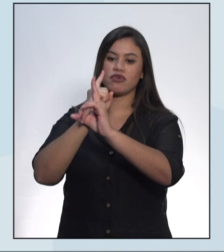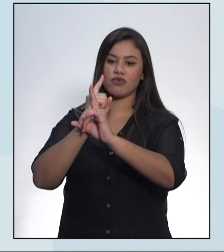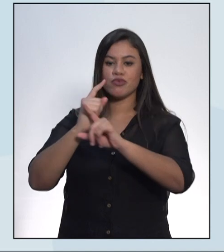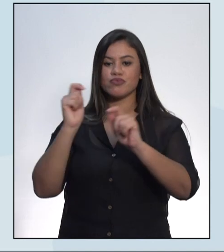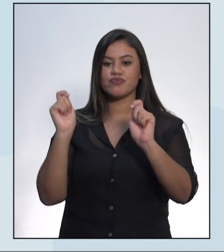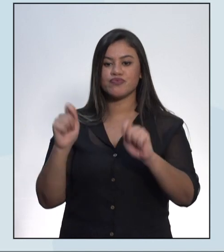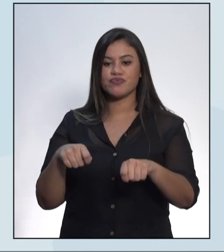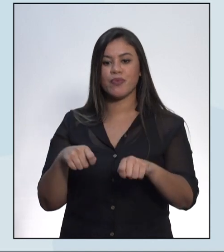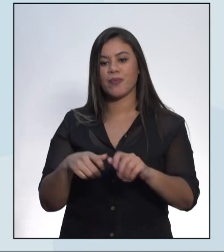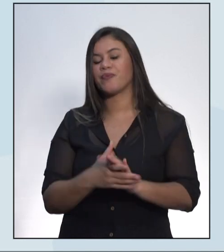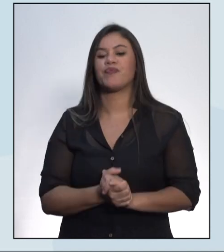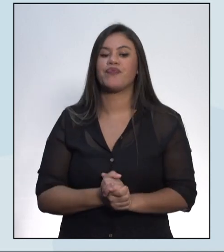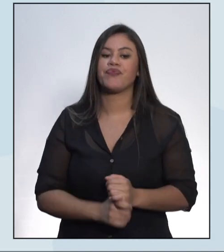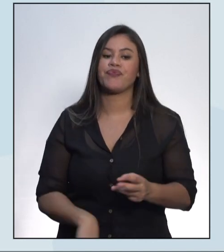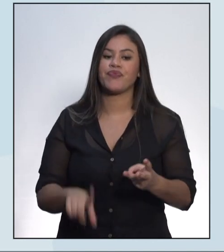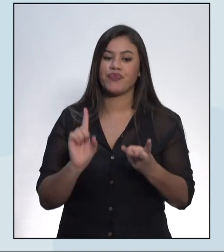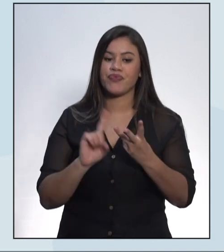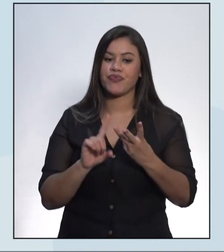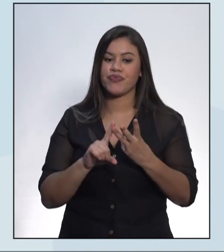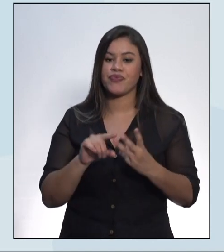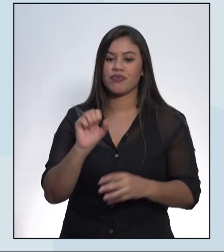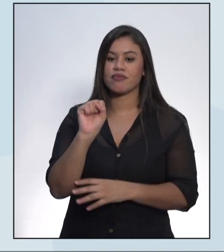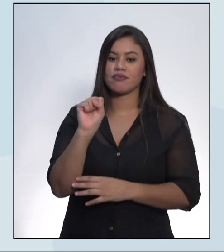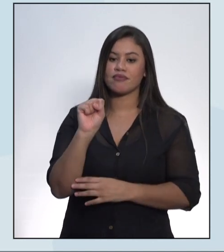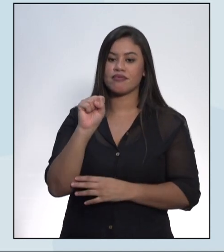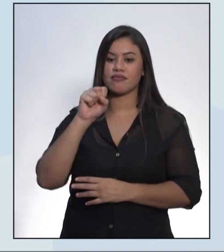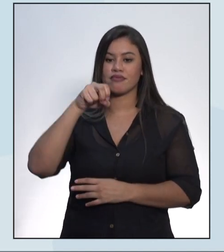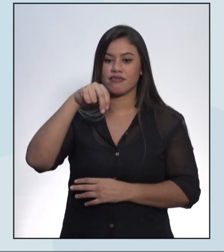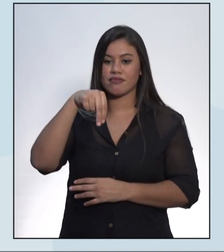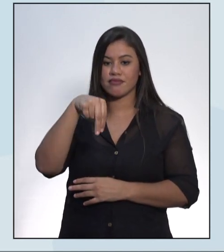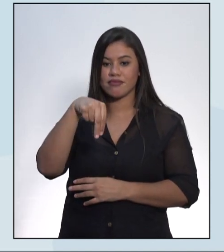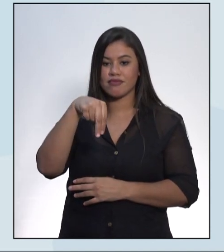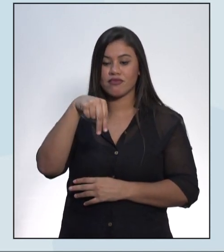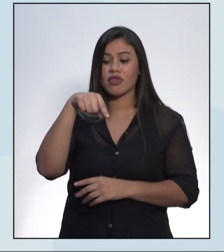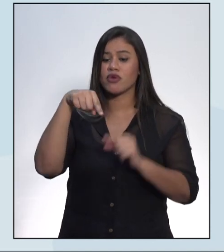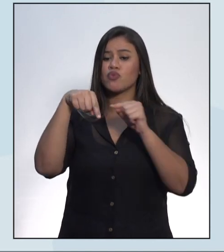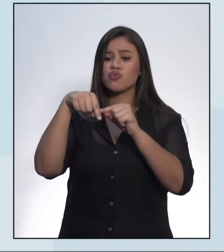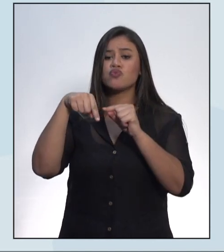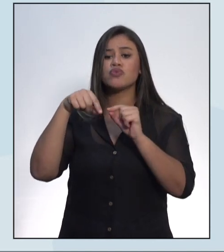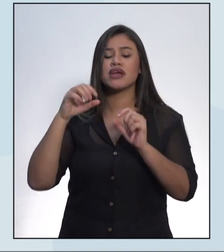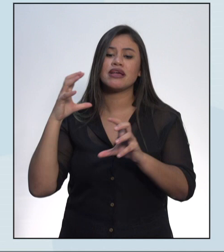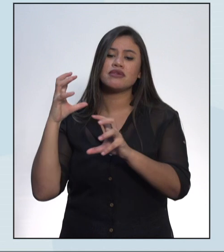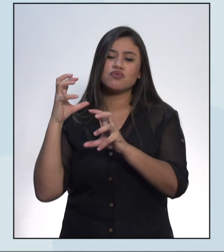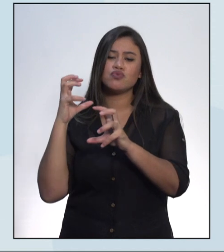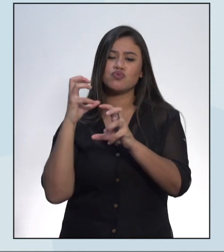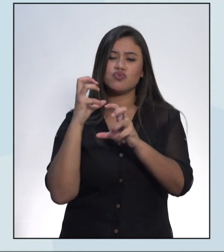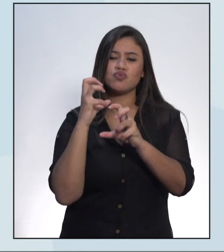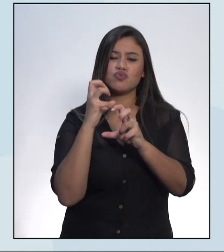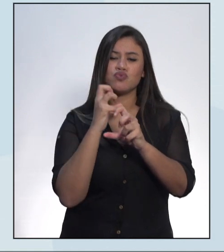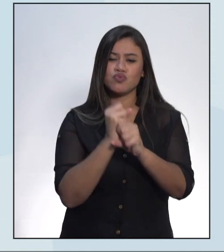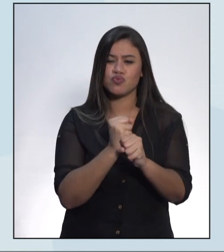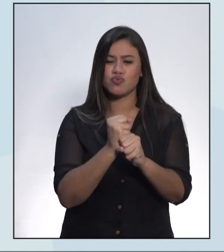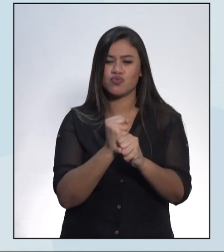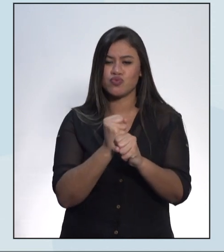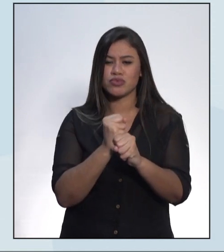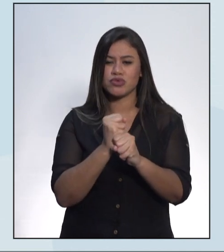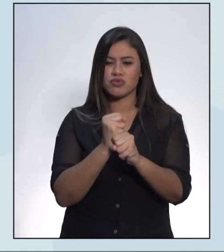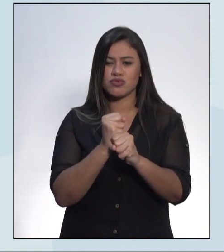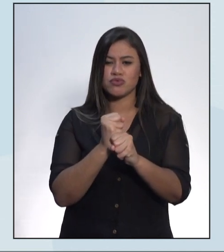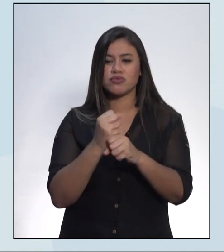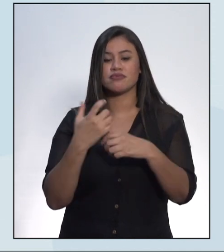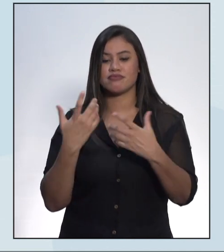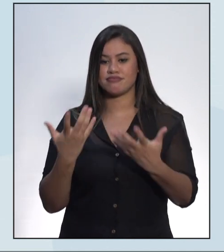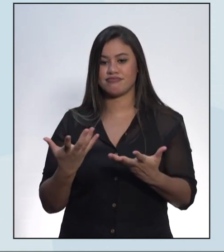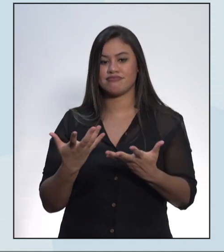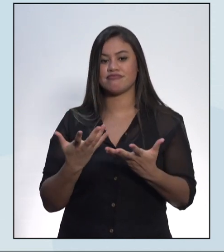último termo. Eu vou ter o SN como somatória de todos esses termos, né?